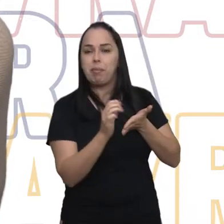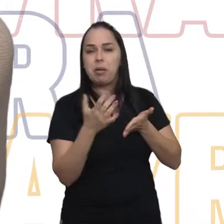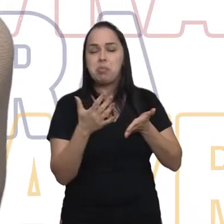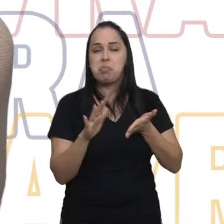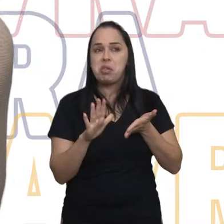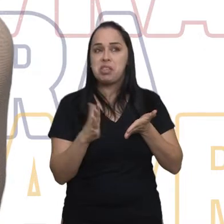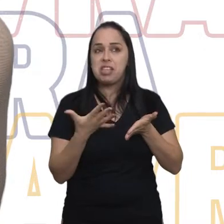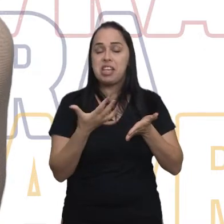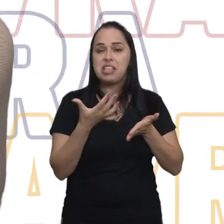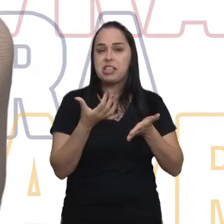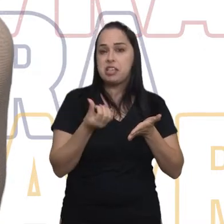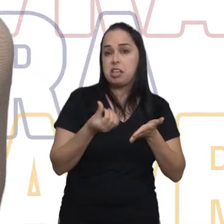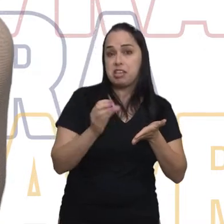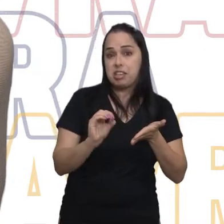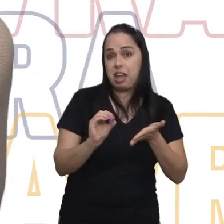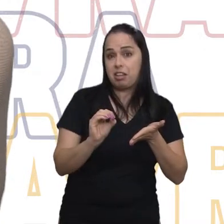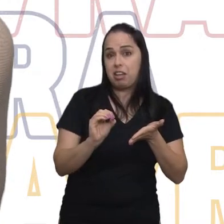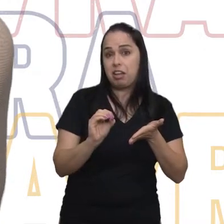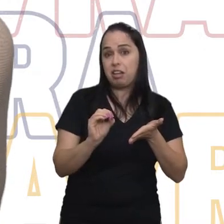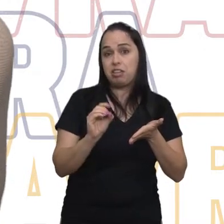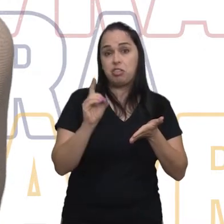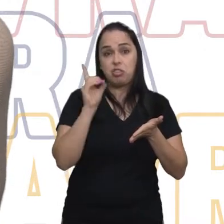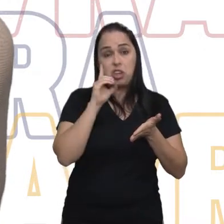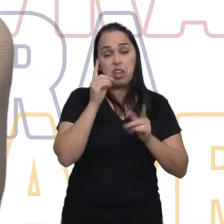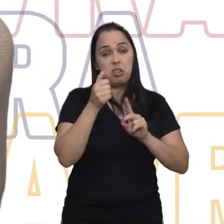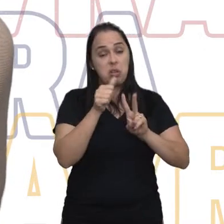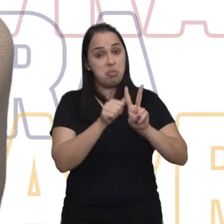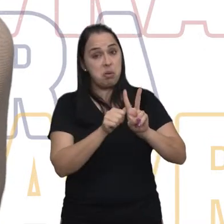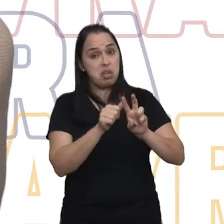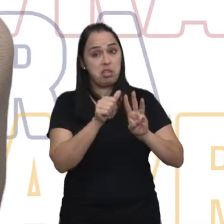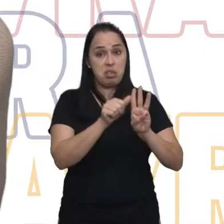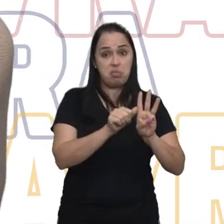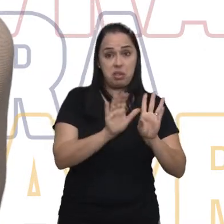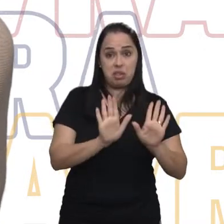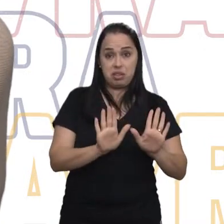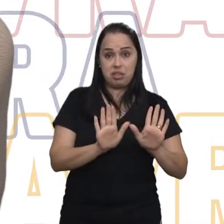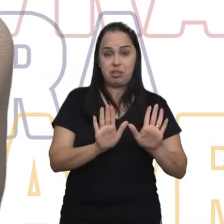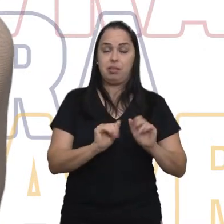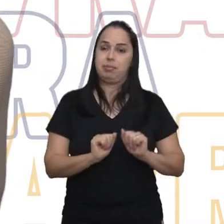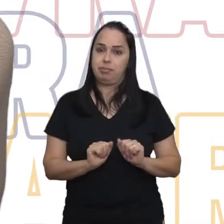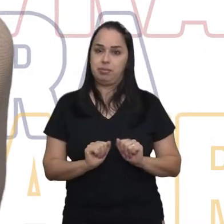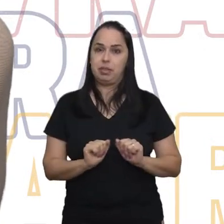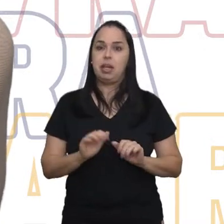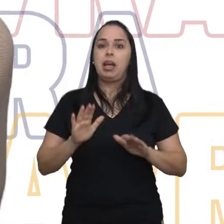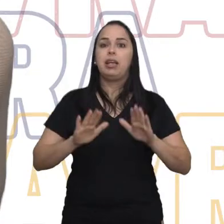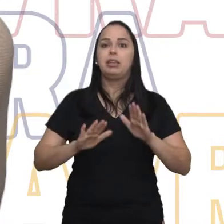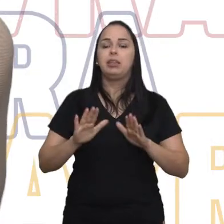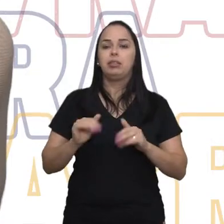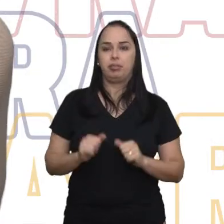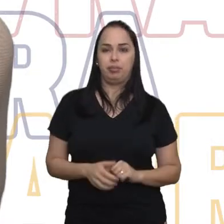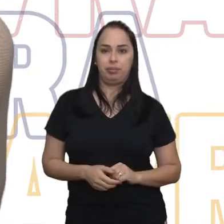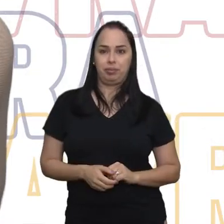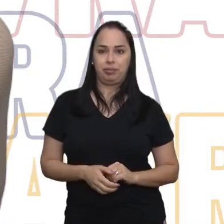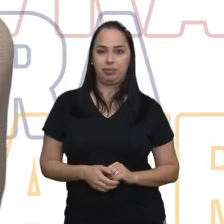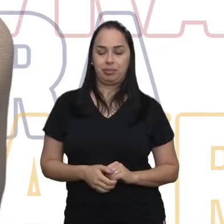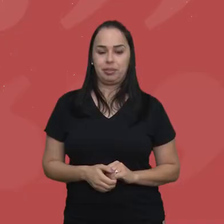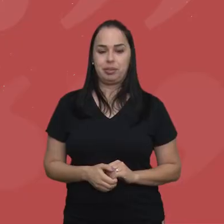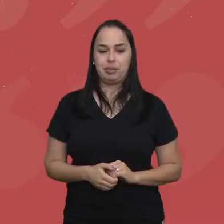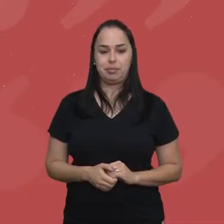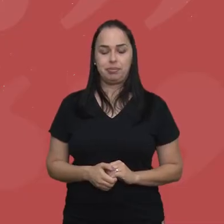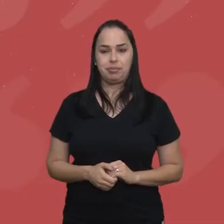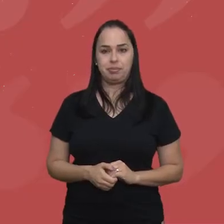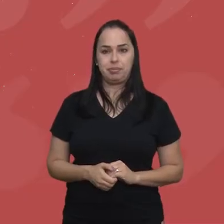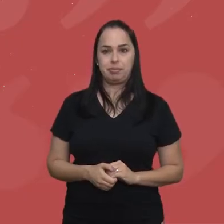exposição, a gente tende a montar ele dentro de 60 e 90 dias. Então, seriam de 3 a 4 exposições por